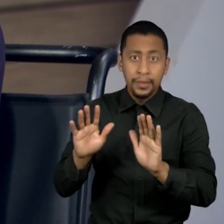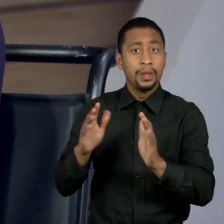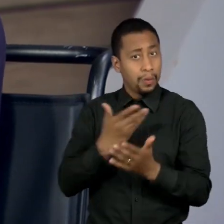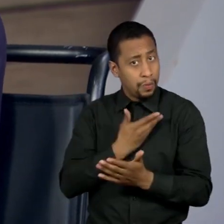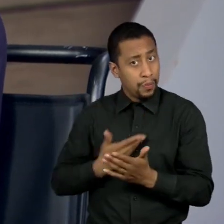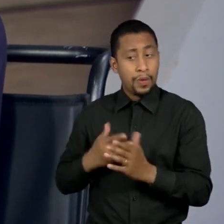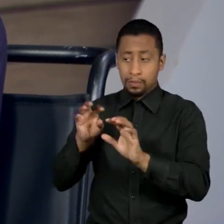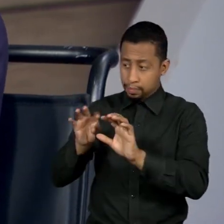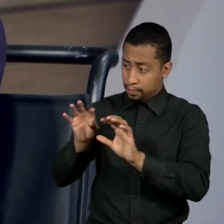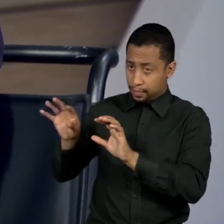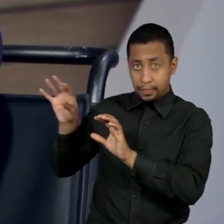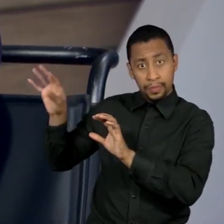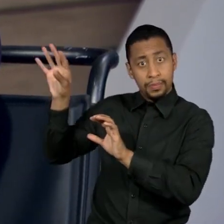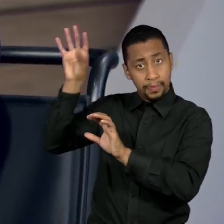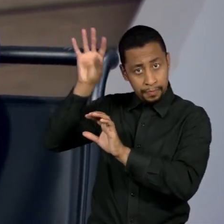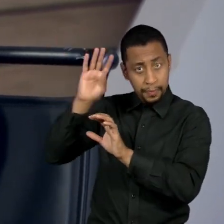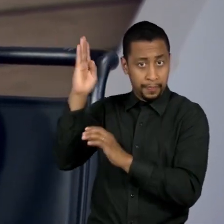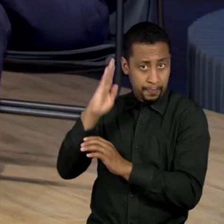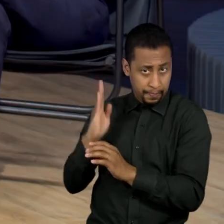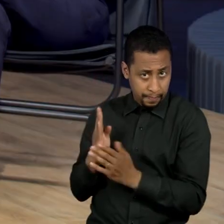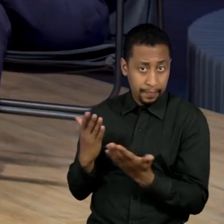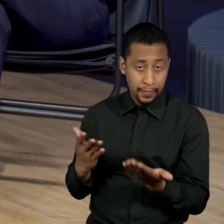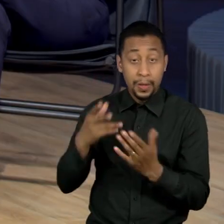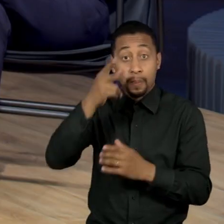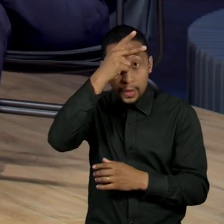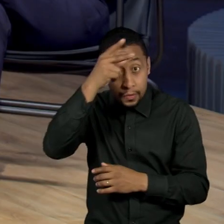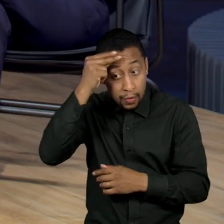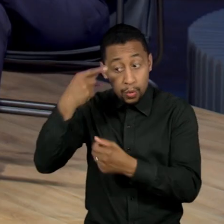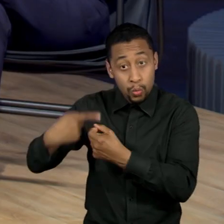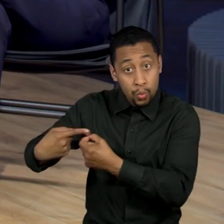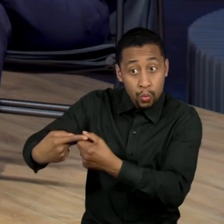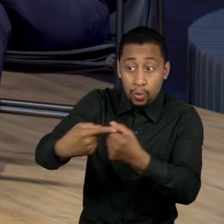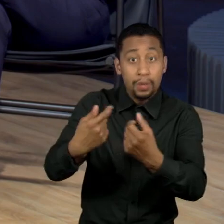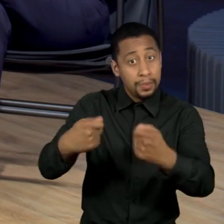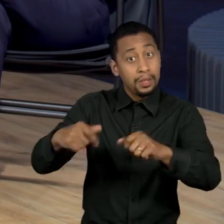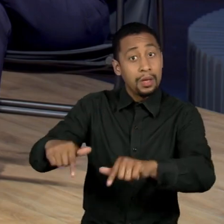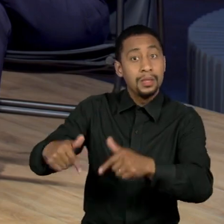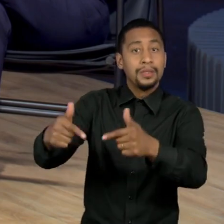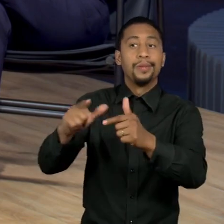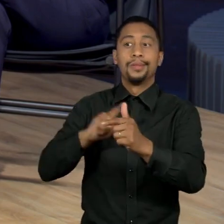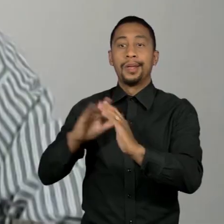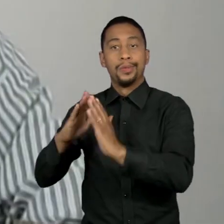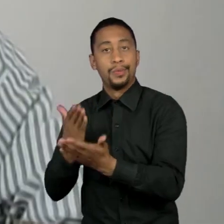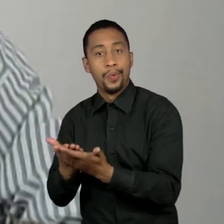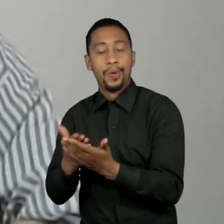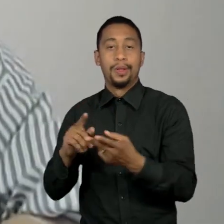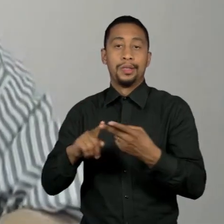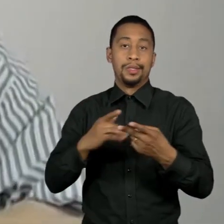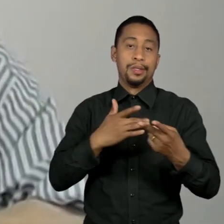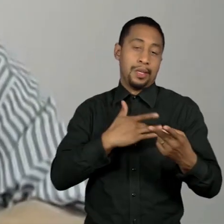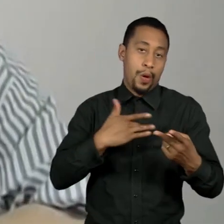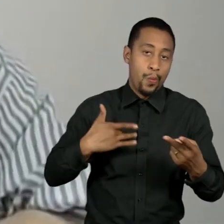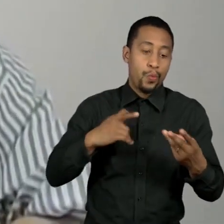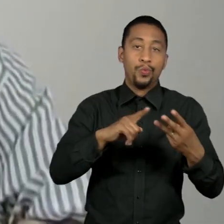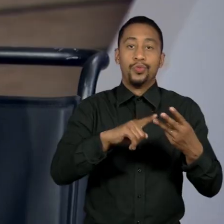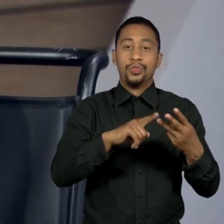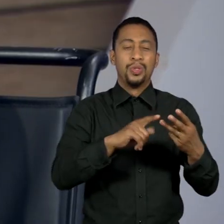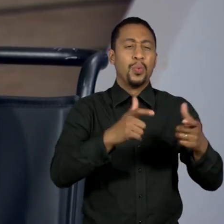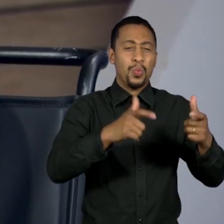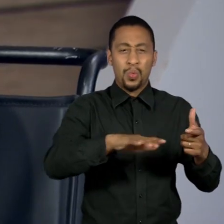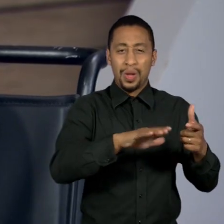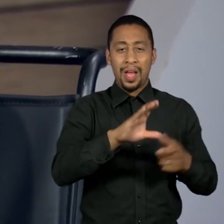como a nova lei de migração, aprovada recentemente. Só que a implementação e a efetivação dessas